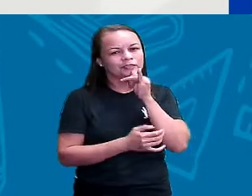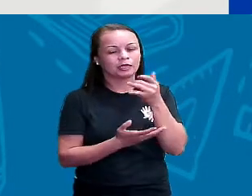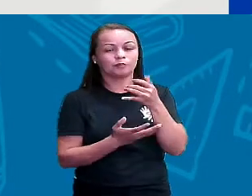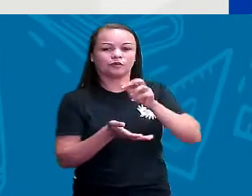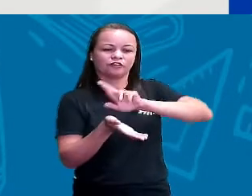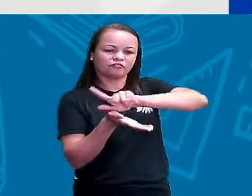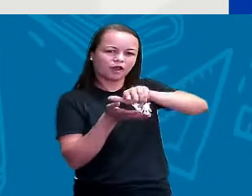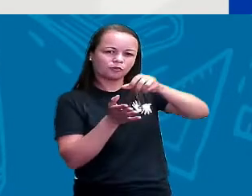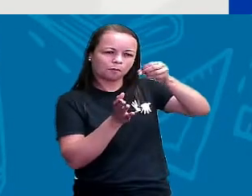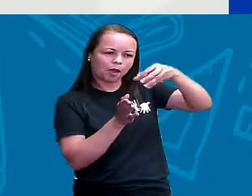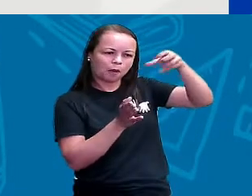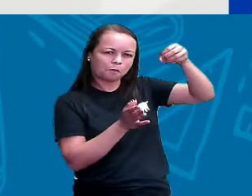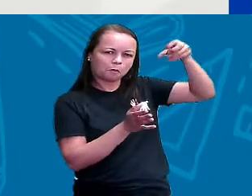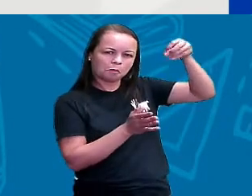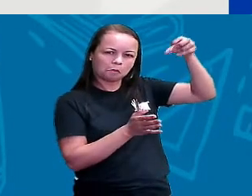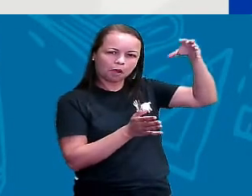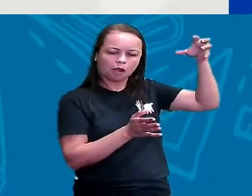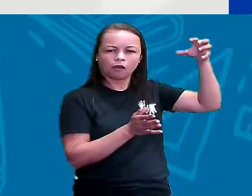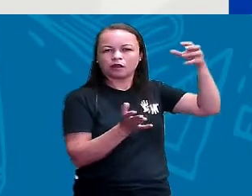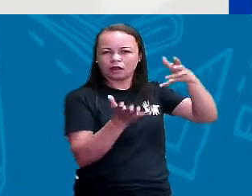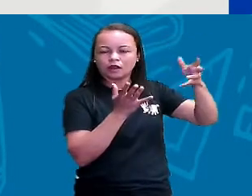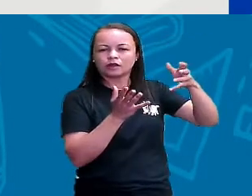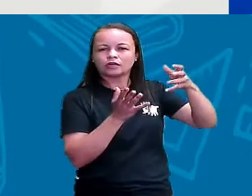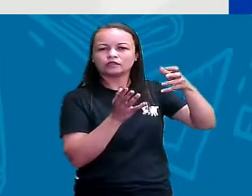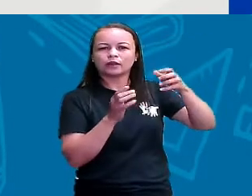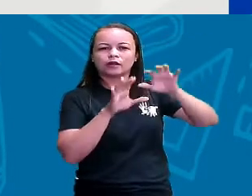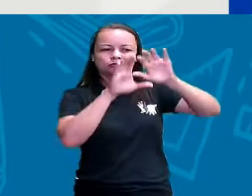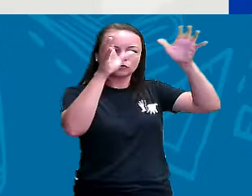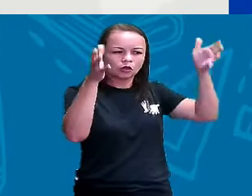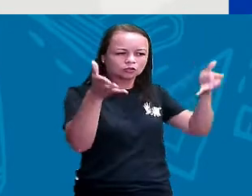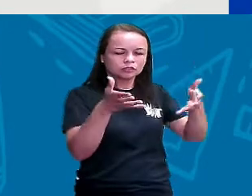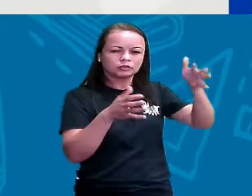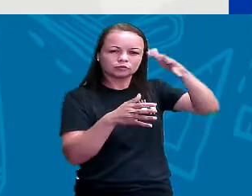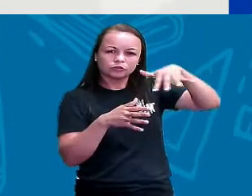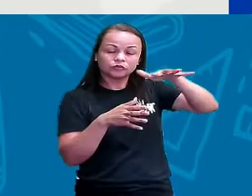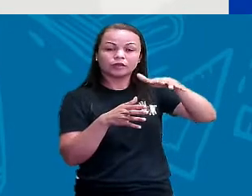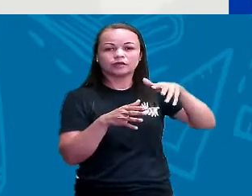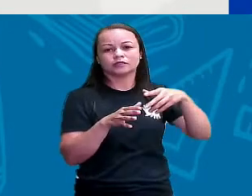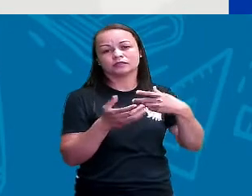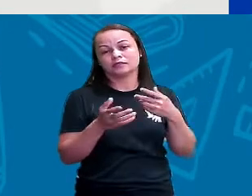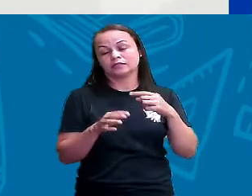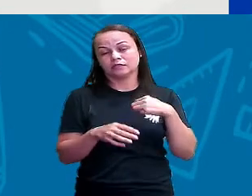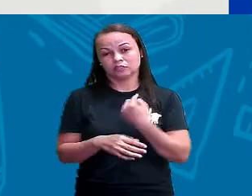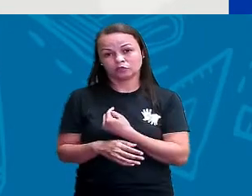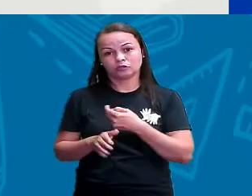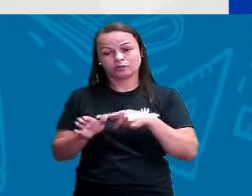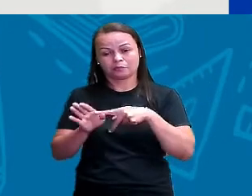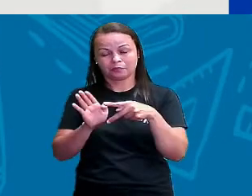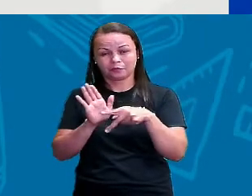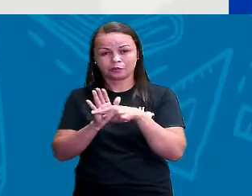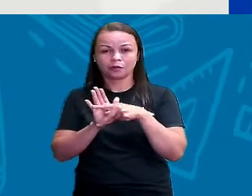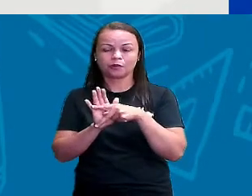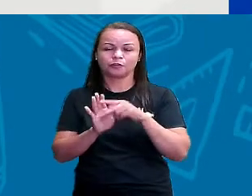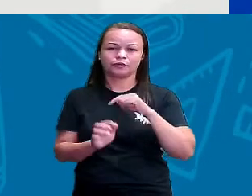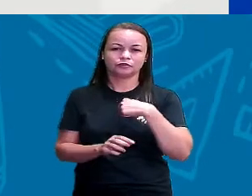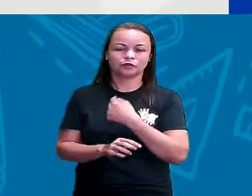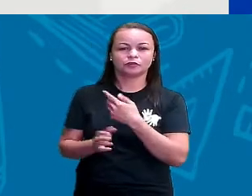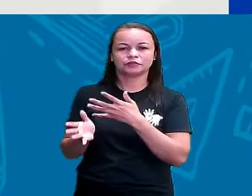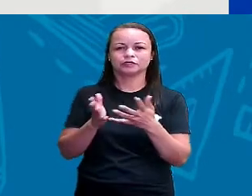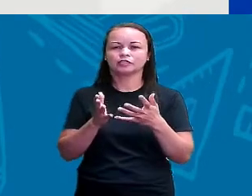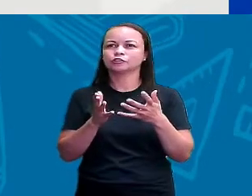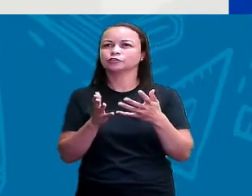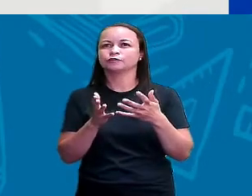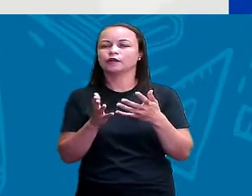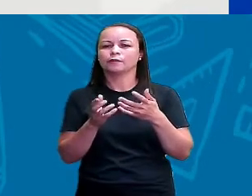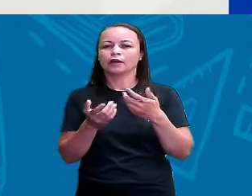emitem vários gases para a nossa atmosfera, seja as nossas próprias práticas, né, em casa, como